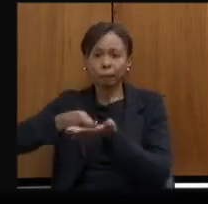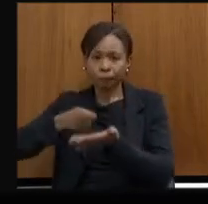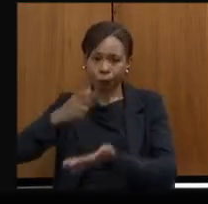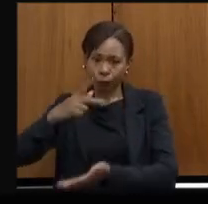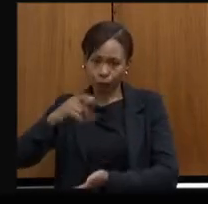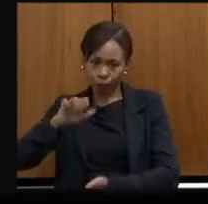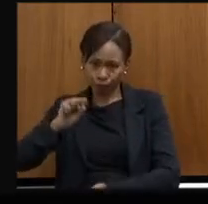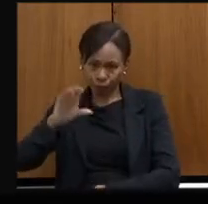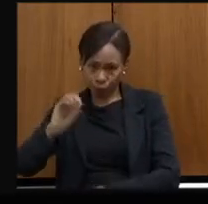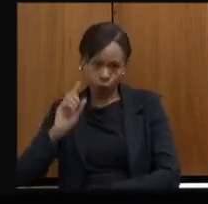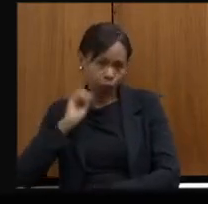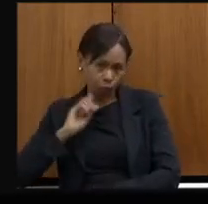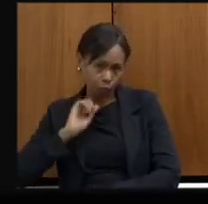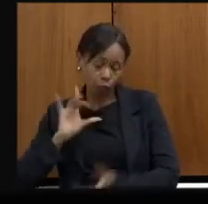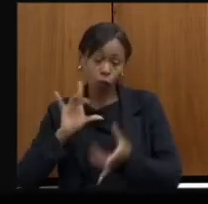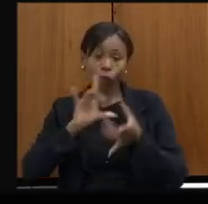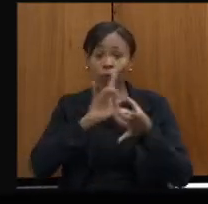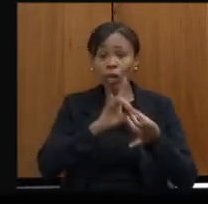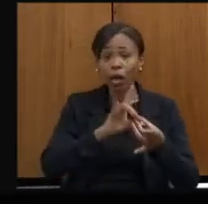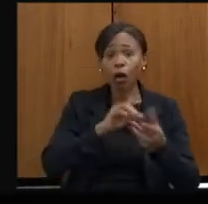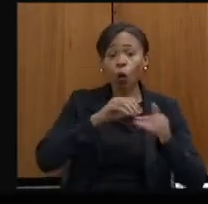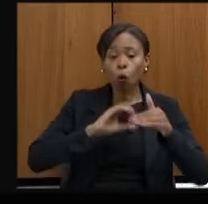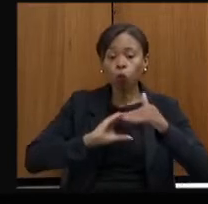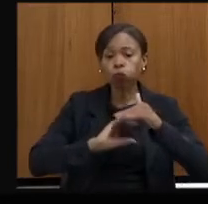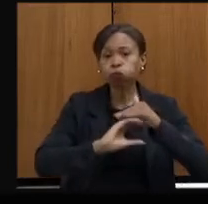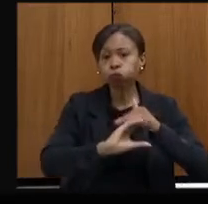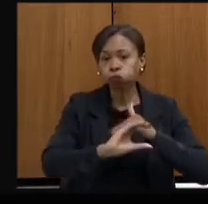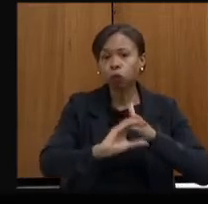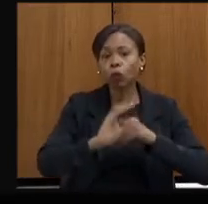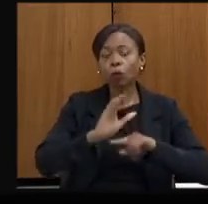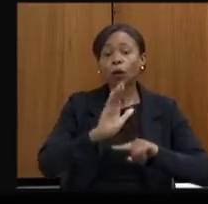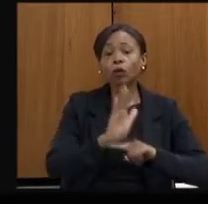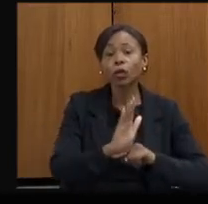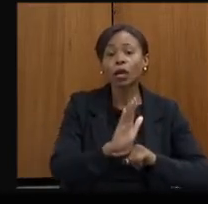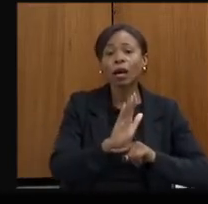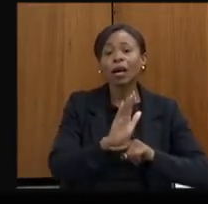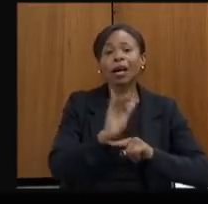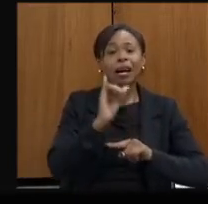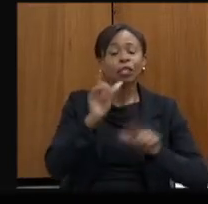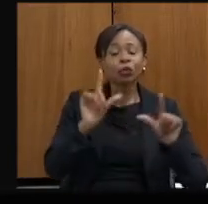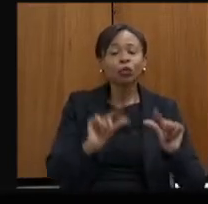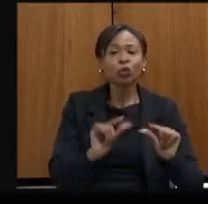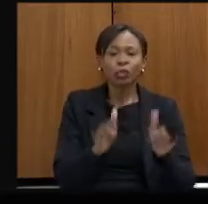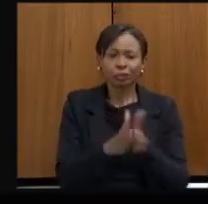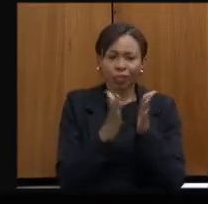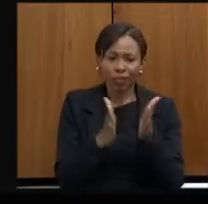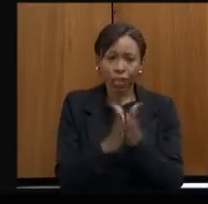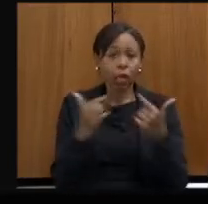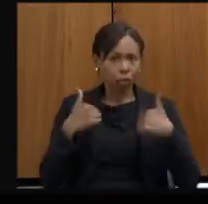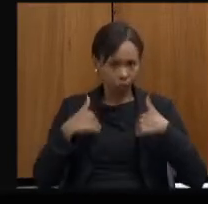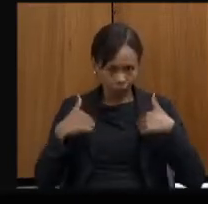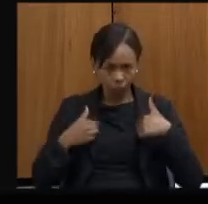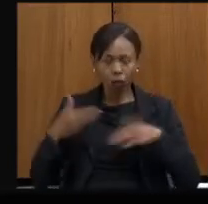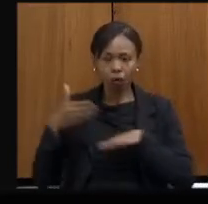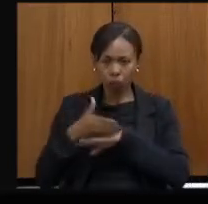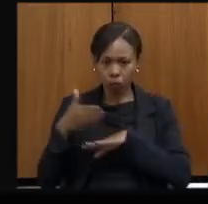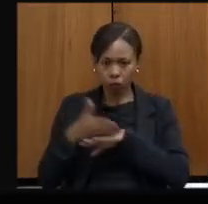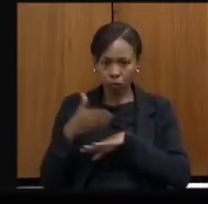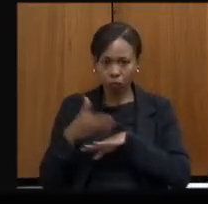mineiro à existência do Fundo de Erradicação da Miséria. Eu participei como líder de oposição